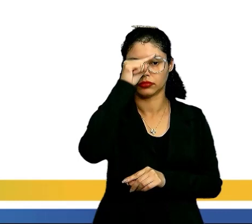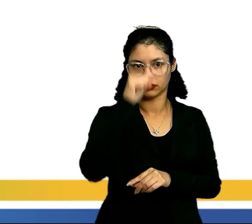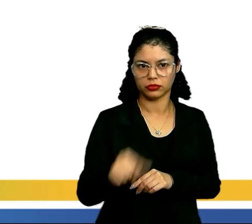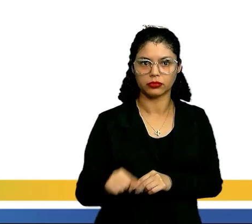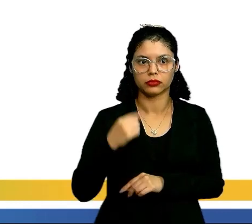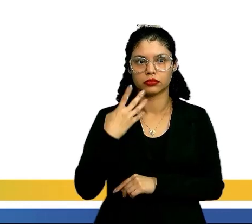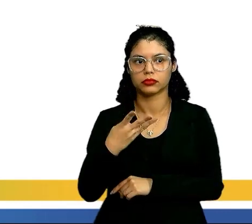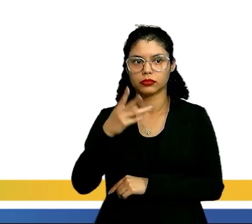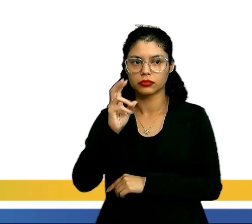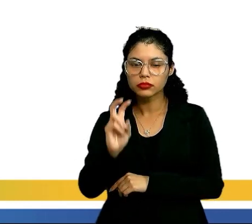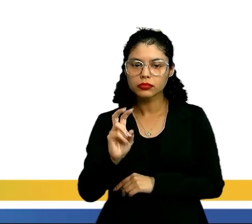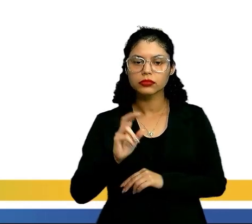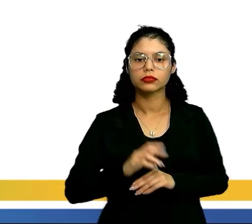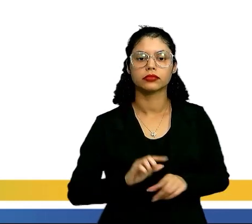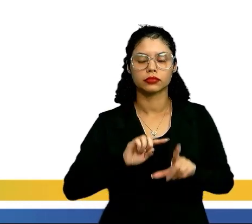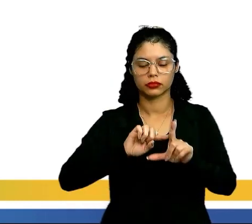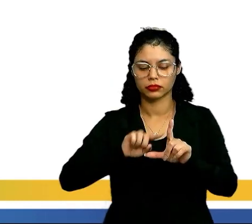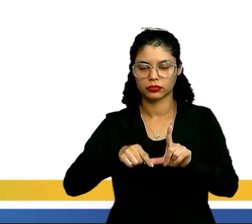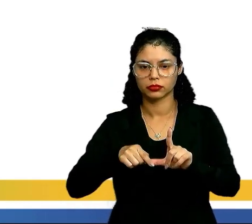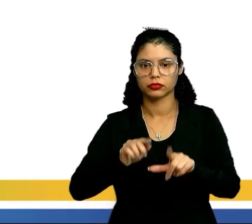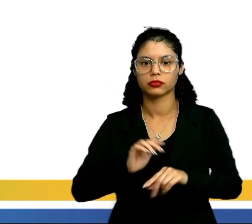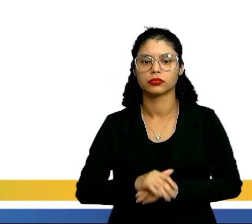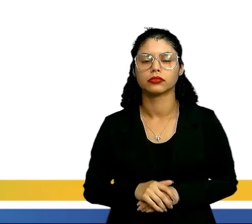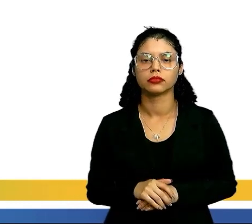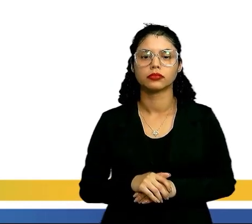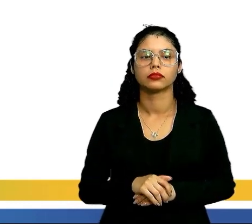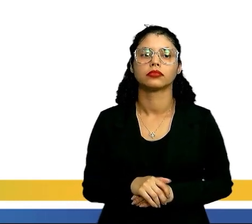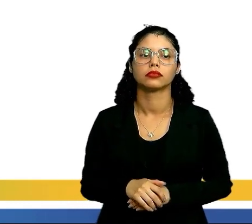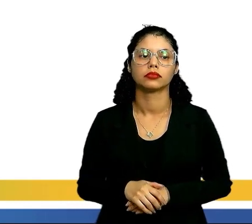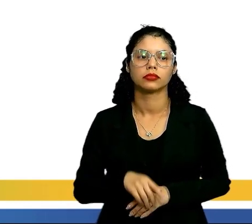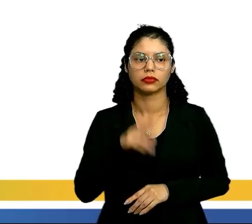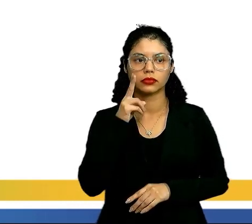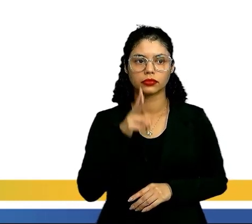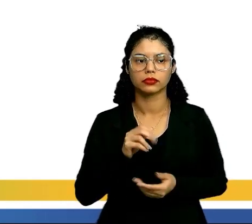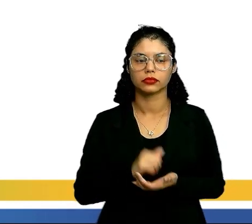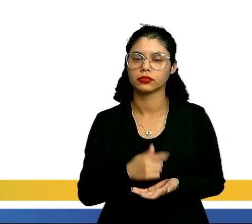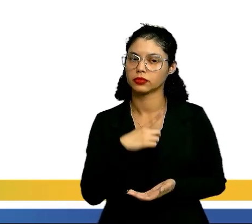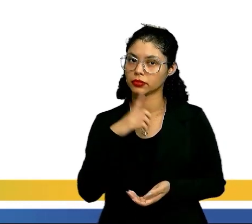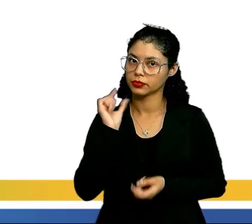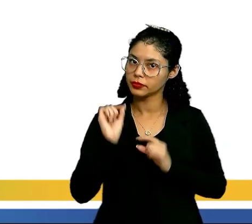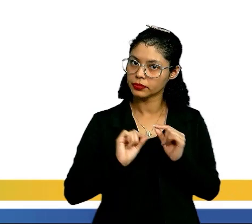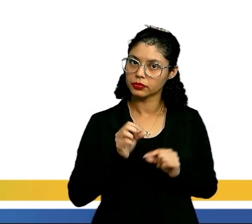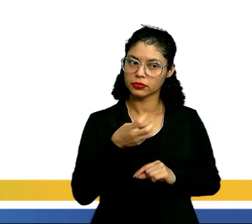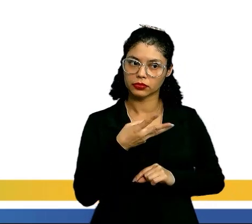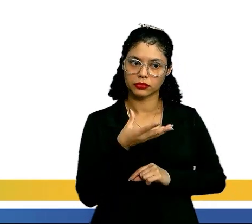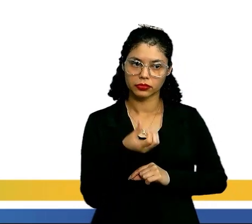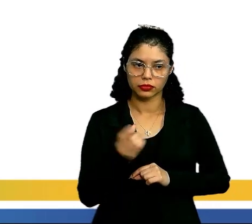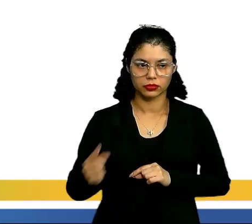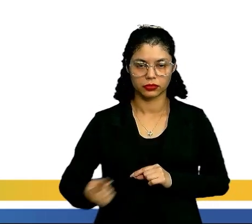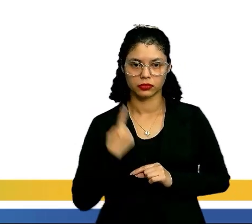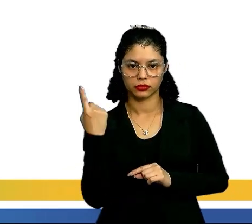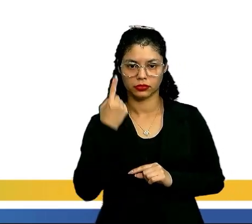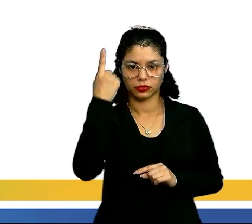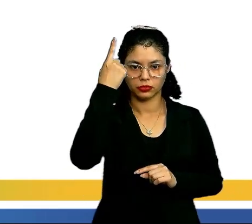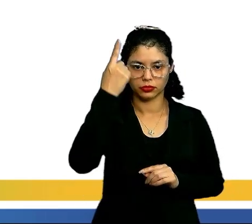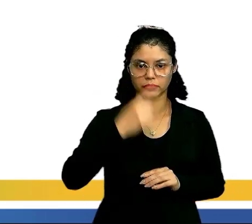de 45 graus. Vejam atrás do prédio aí, nós temos aí a altura,